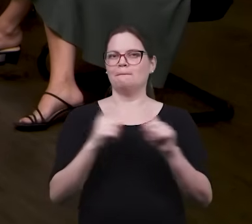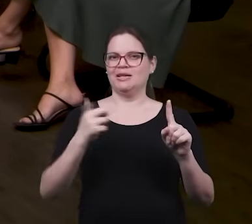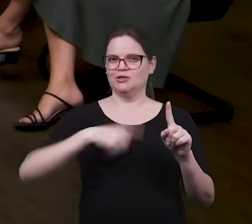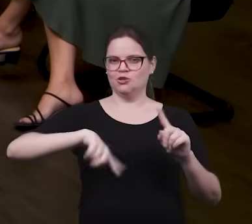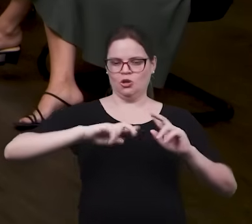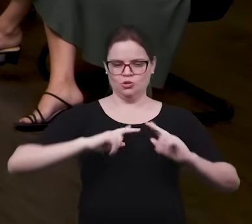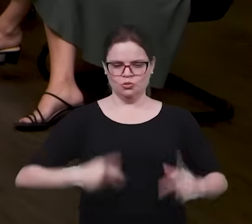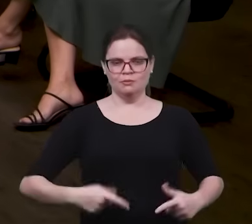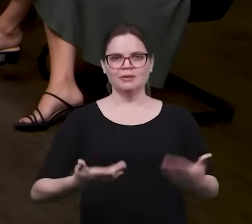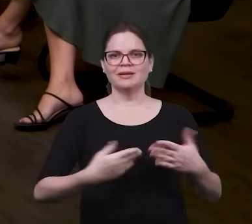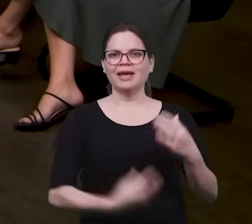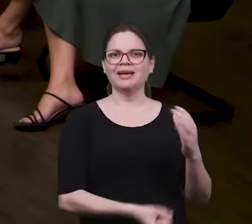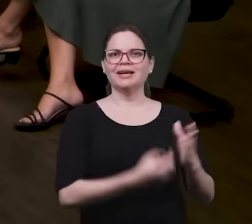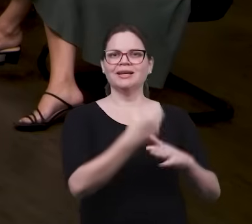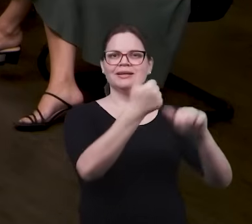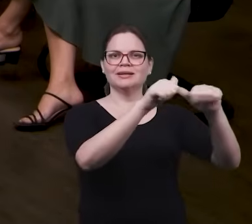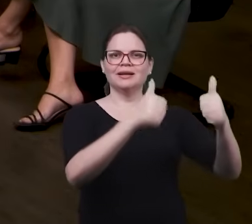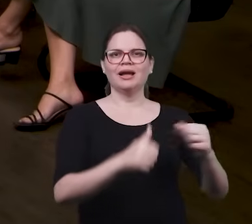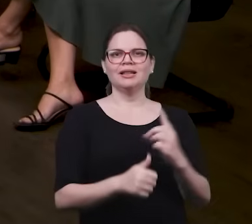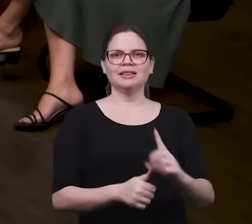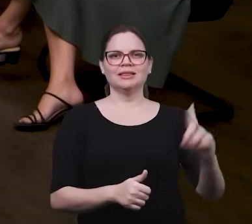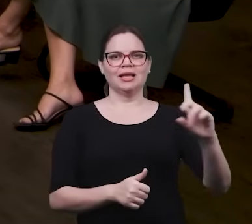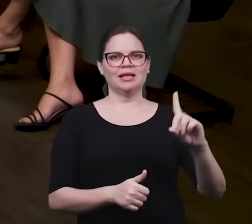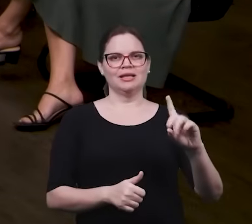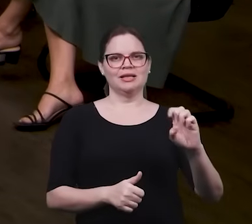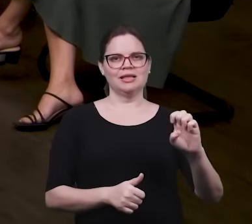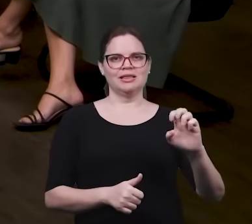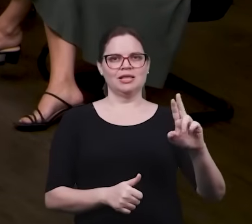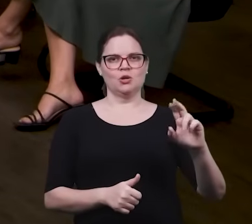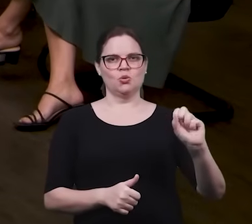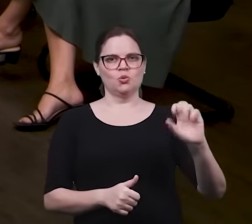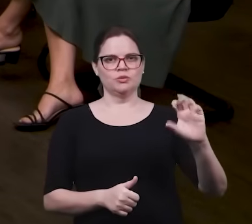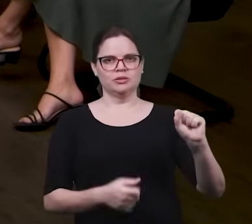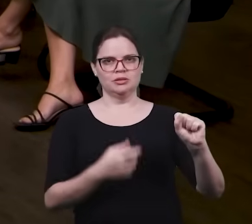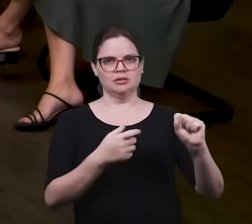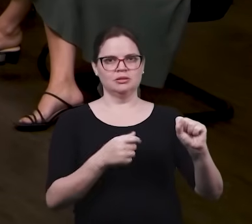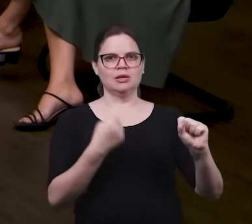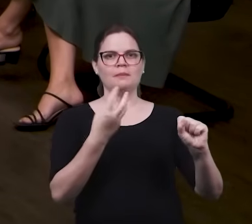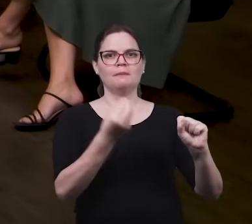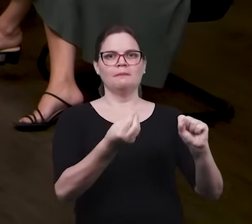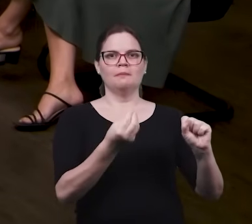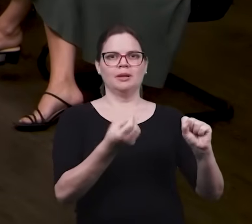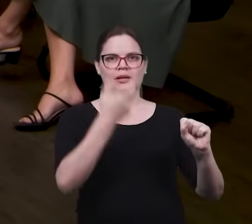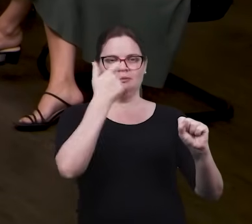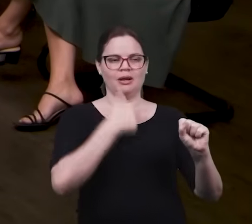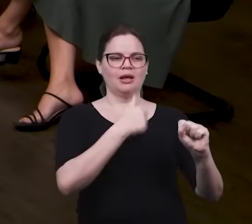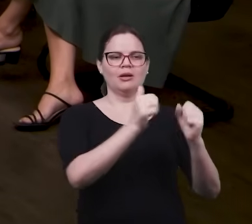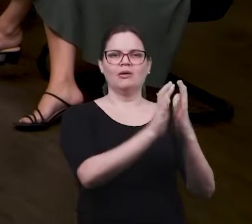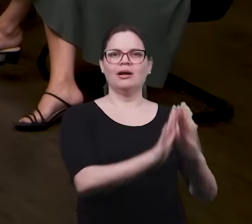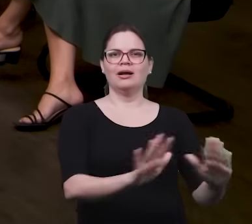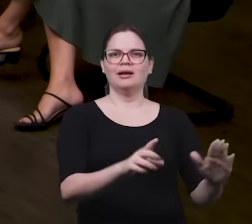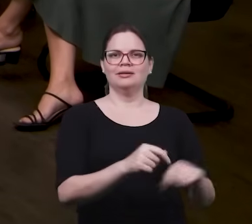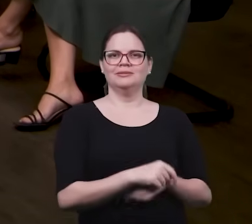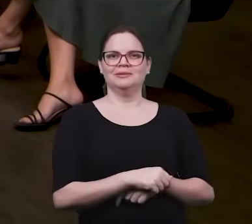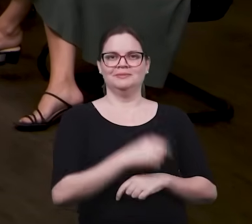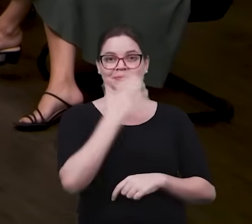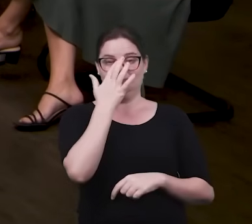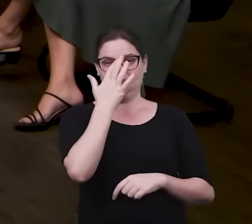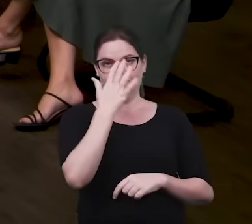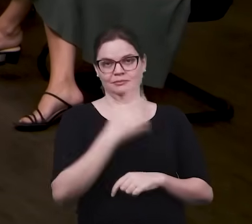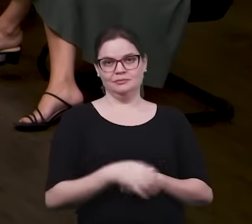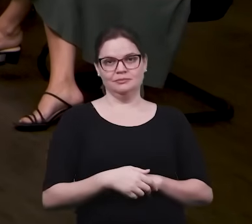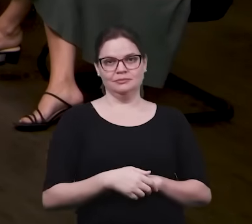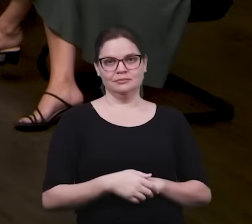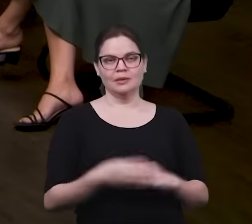criar deuses para ele adorar. Que Deus que ele vai criar? Um Deus mudo, que não fala,